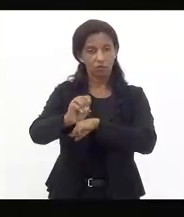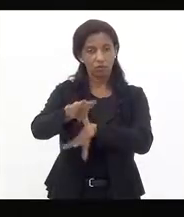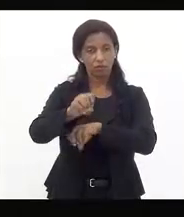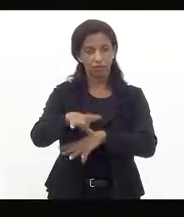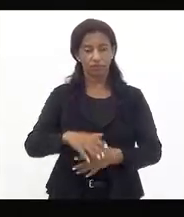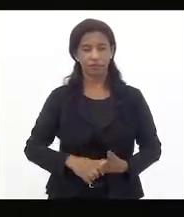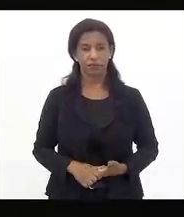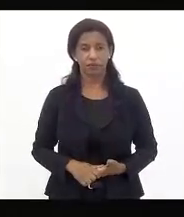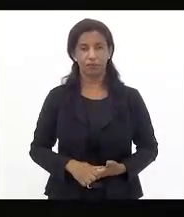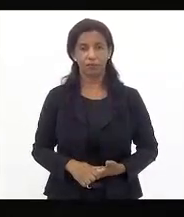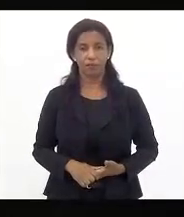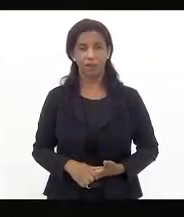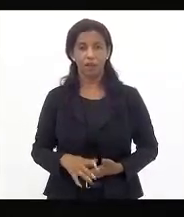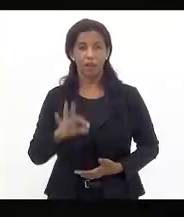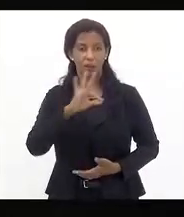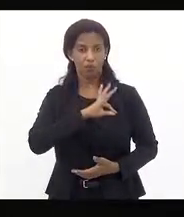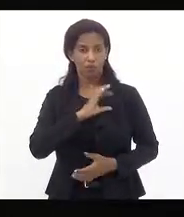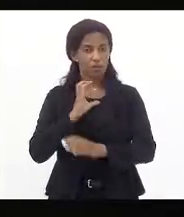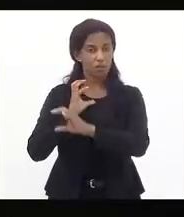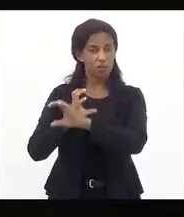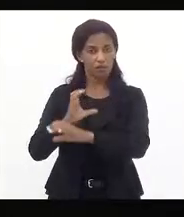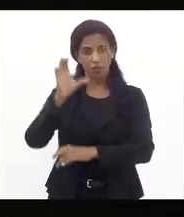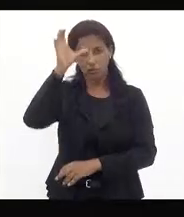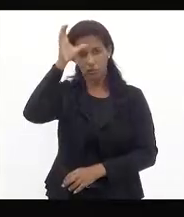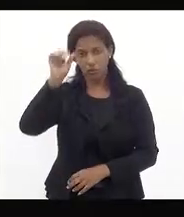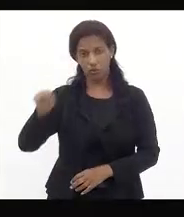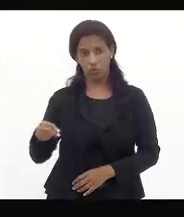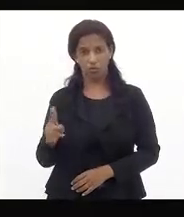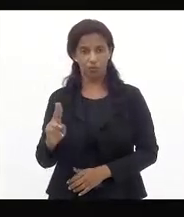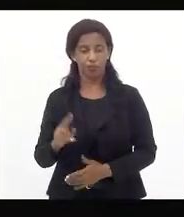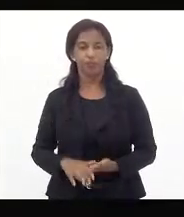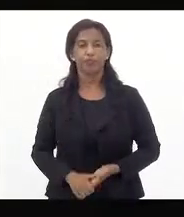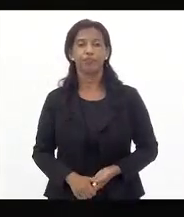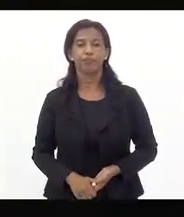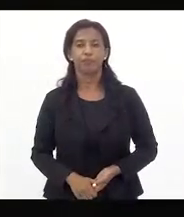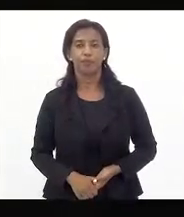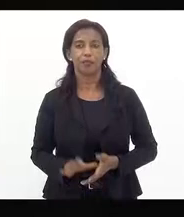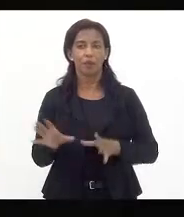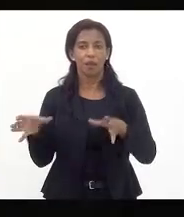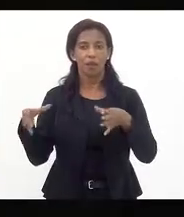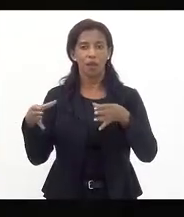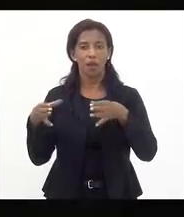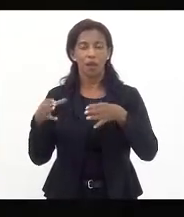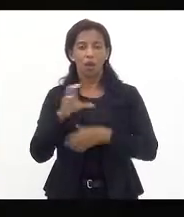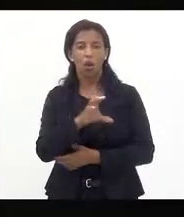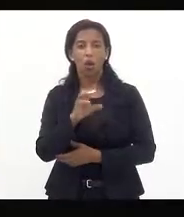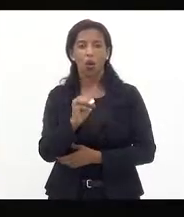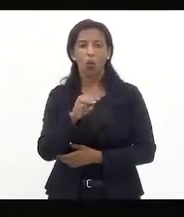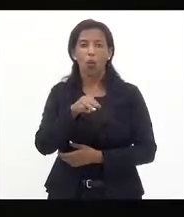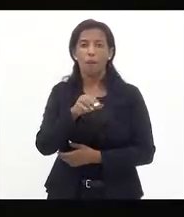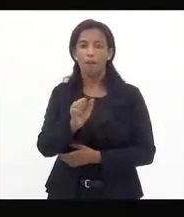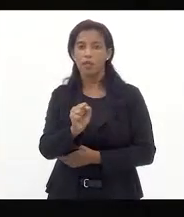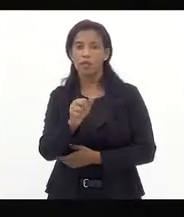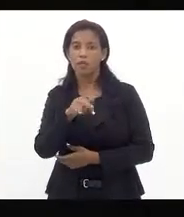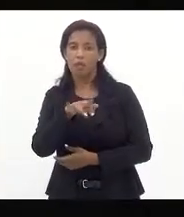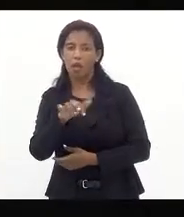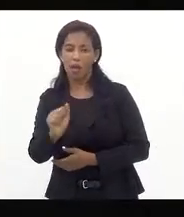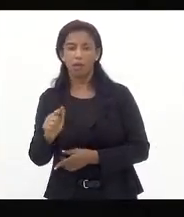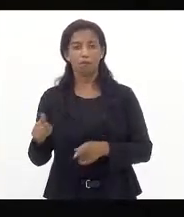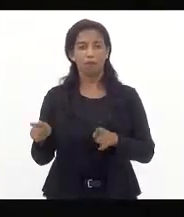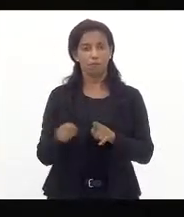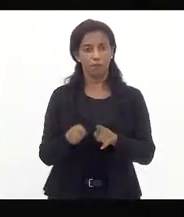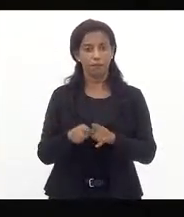ensino. No caso da Polícia Civil, Tia Ju, a comissária Márcia Bezerra, numa audiência aqui na